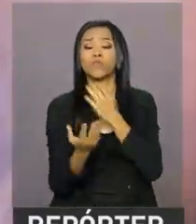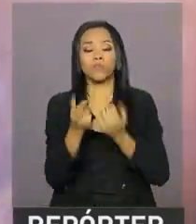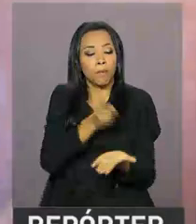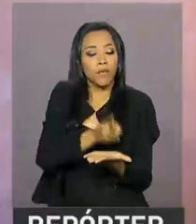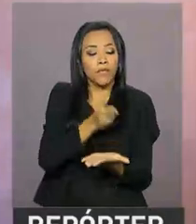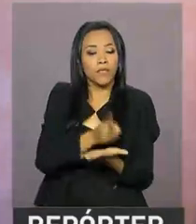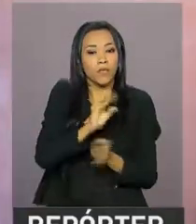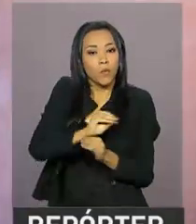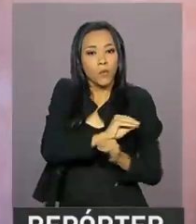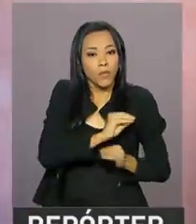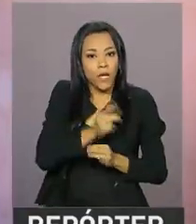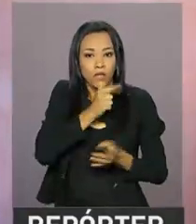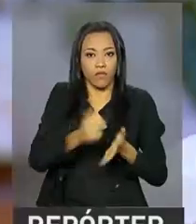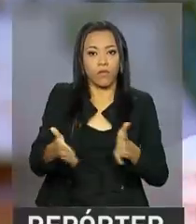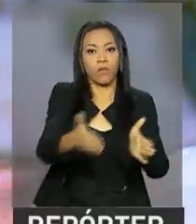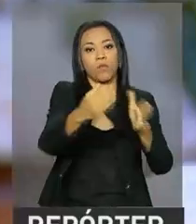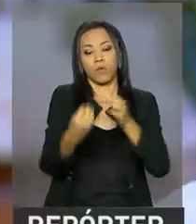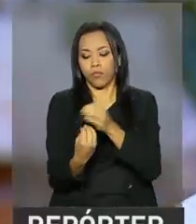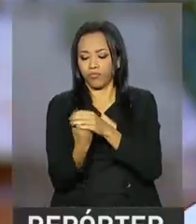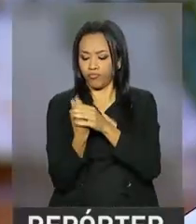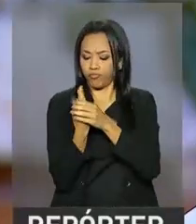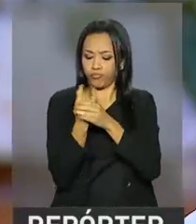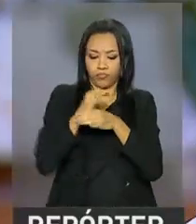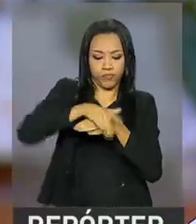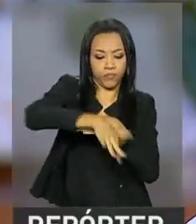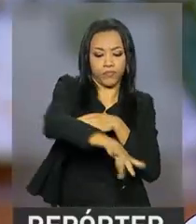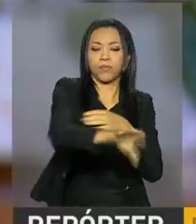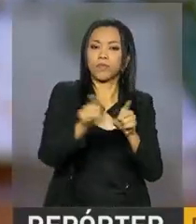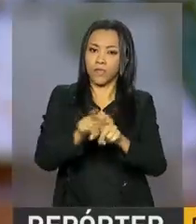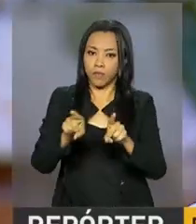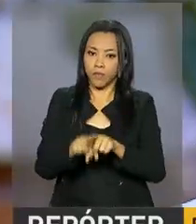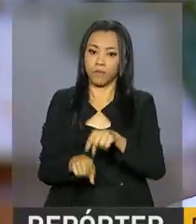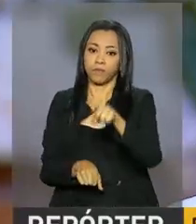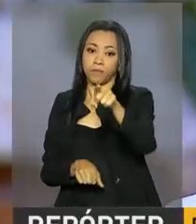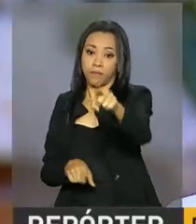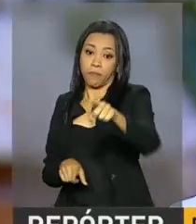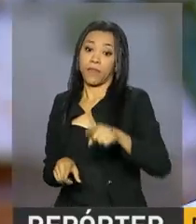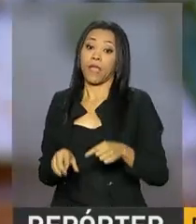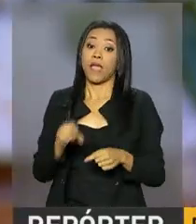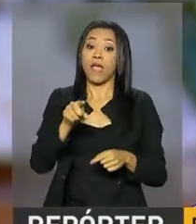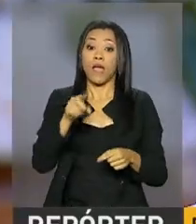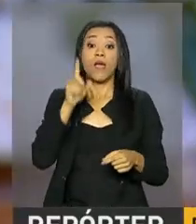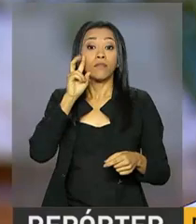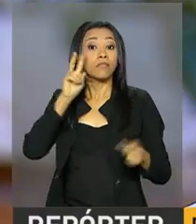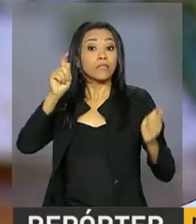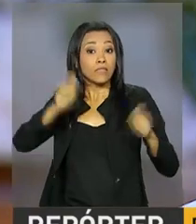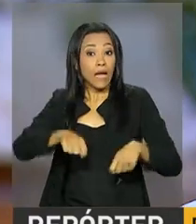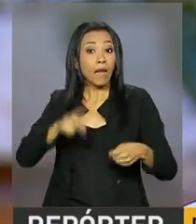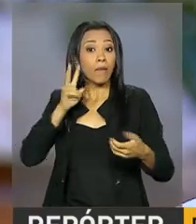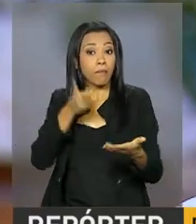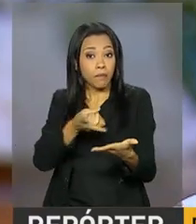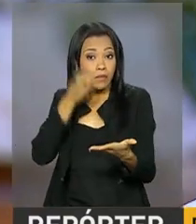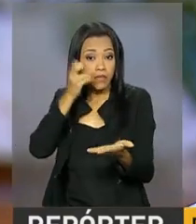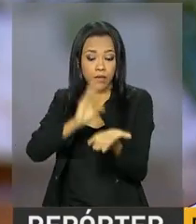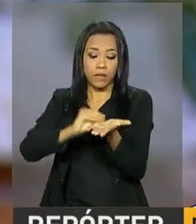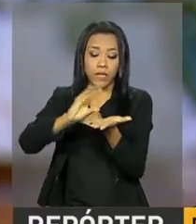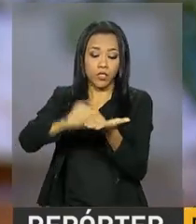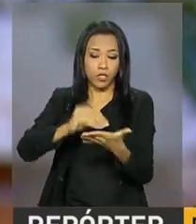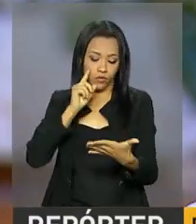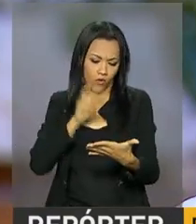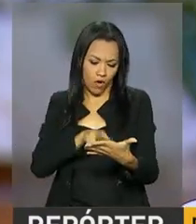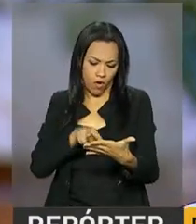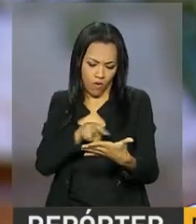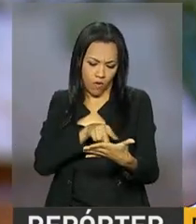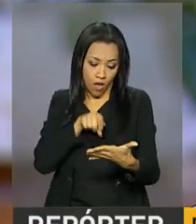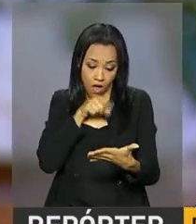nascentes por meio de doações. As nascentes no rádio 10 km são visualizadas pelo quem baixou o aplicativo. Eh, nesse